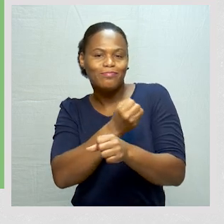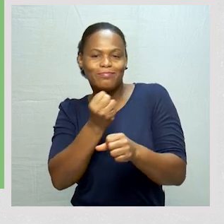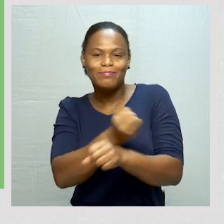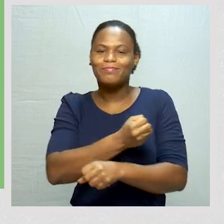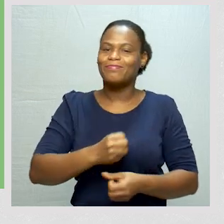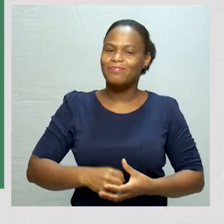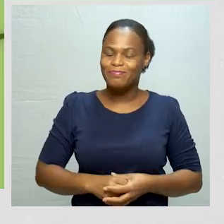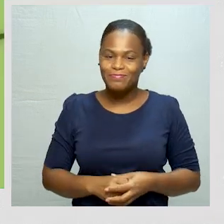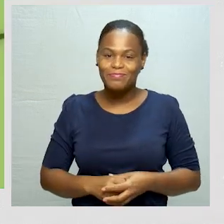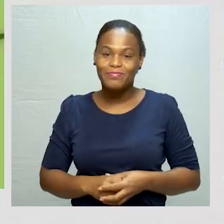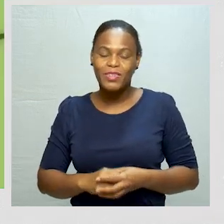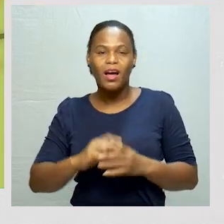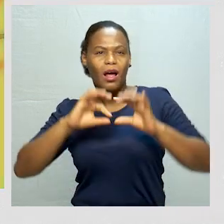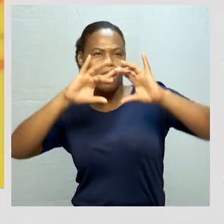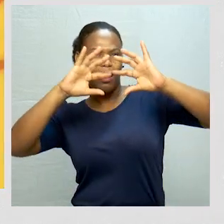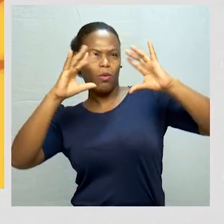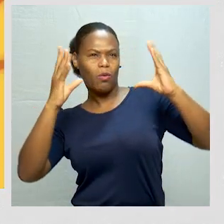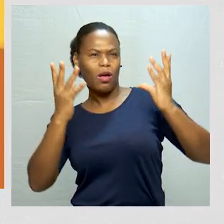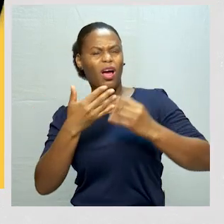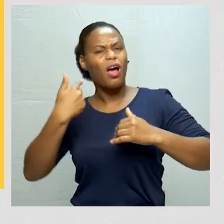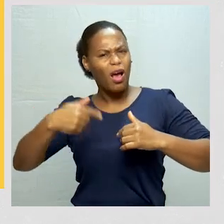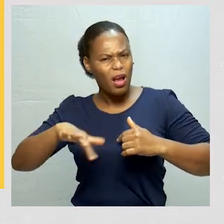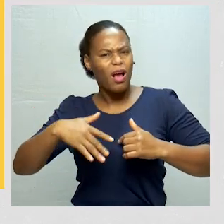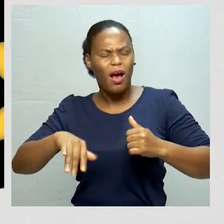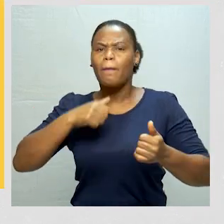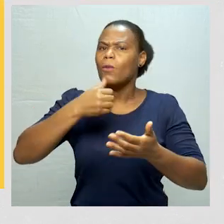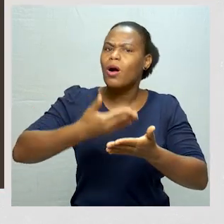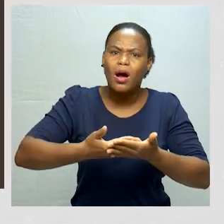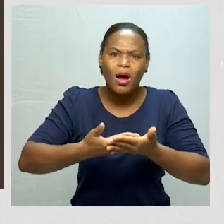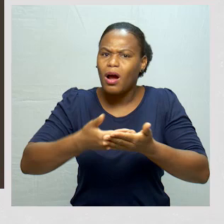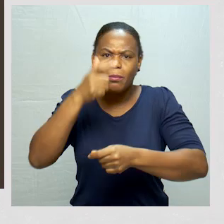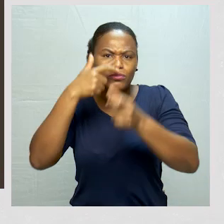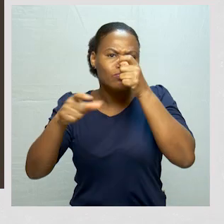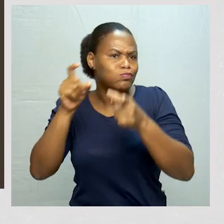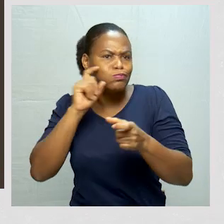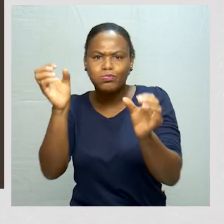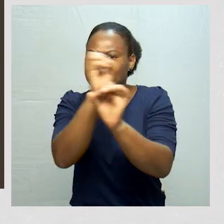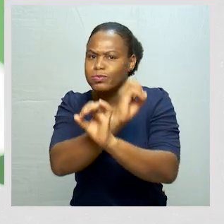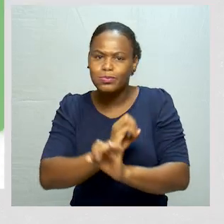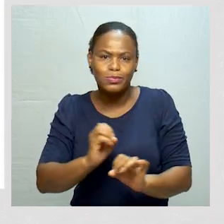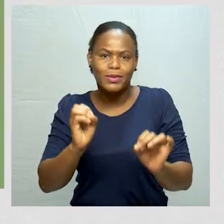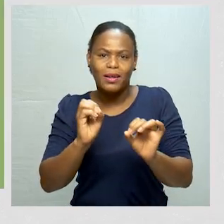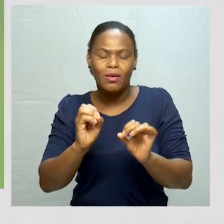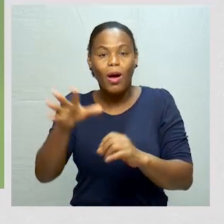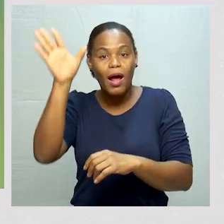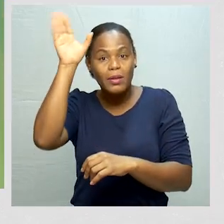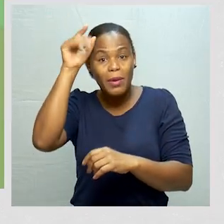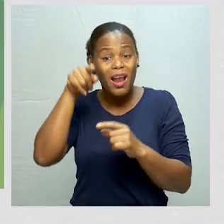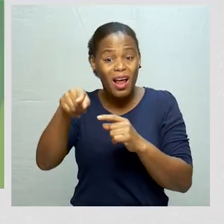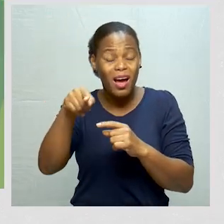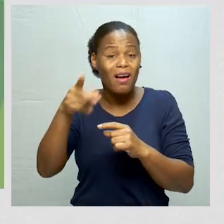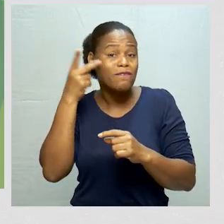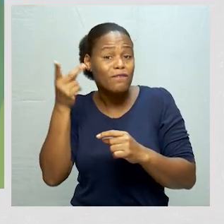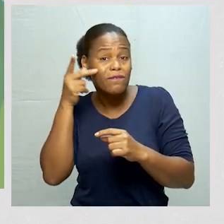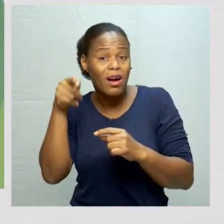lá trabalhar. A natureza está a morrer, sem ninguém para a proteger. Os animais que